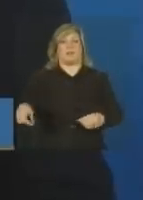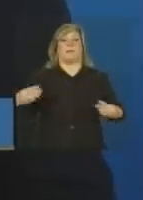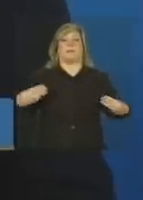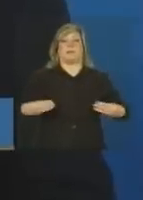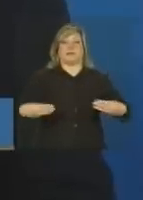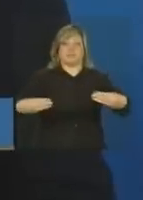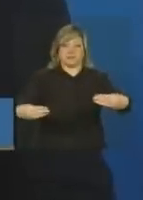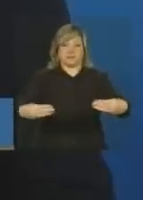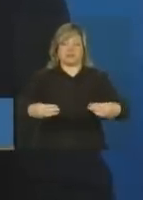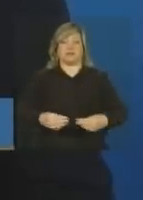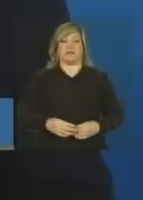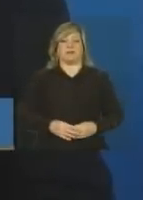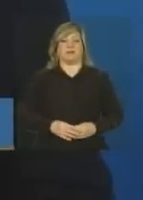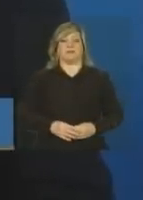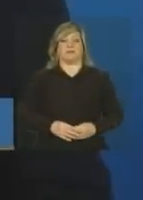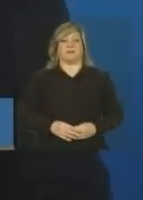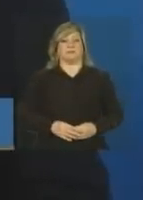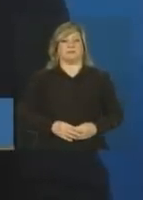Ministério ele